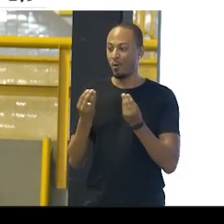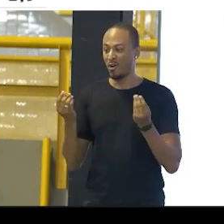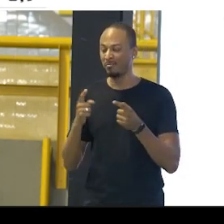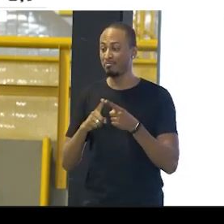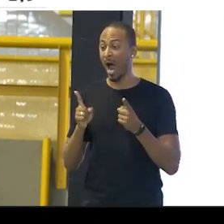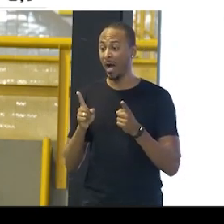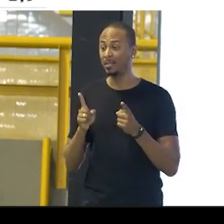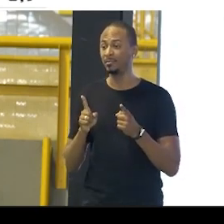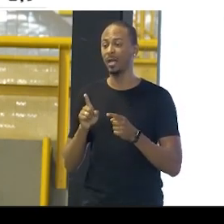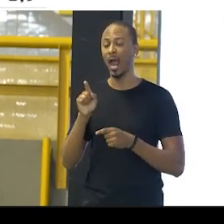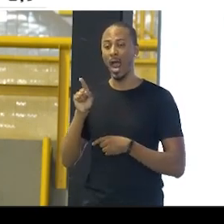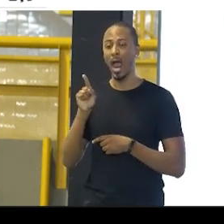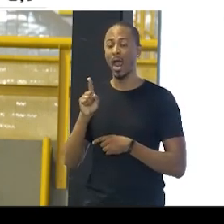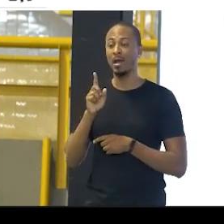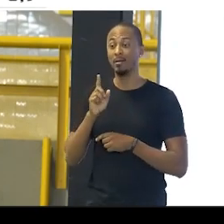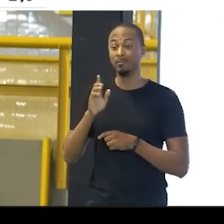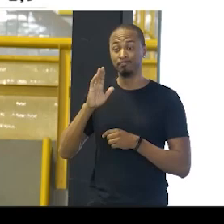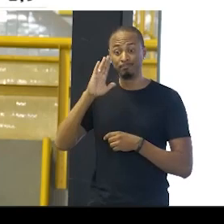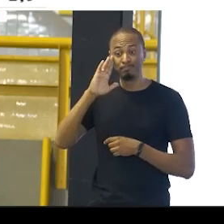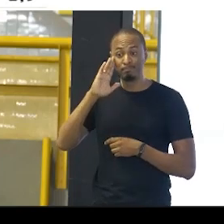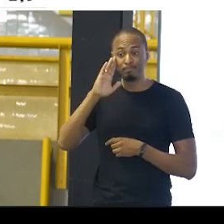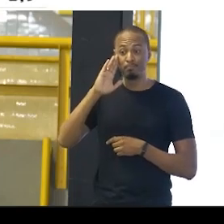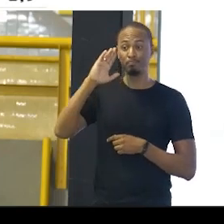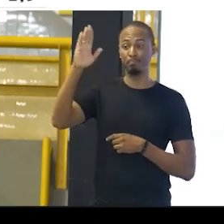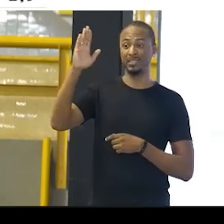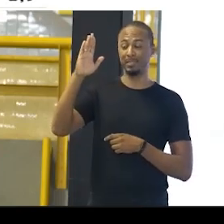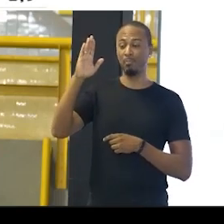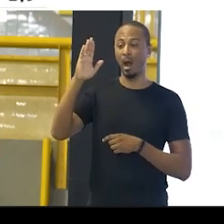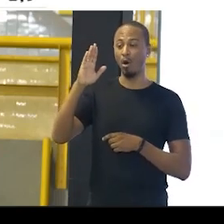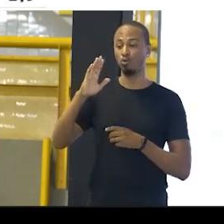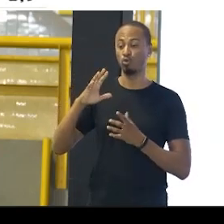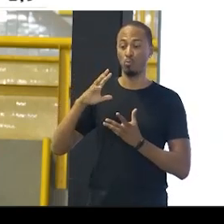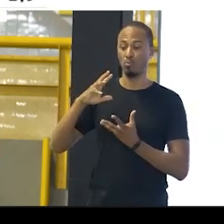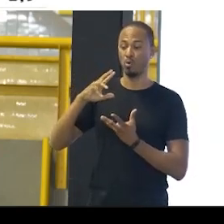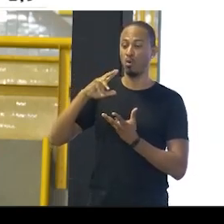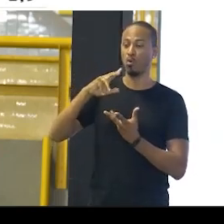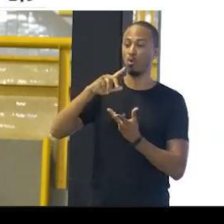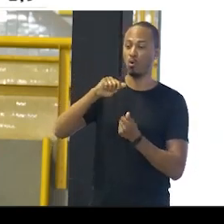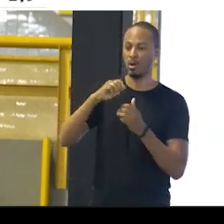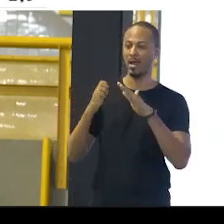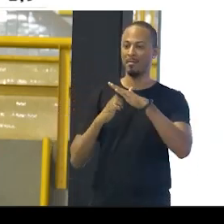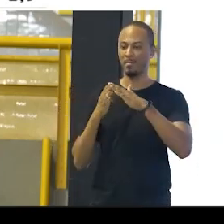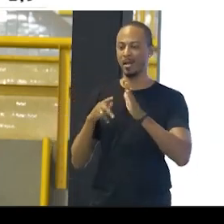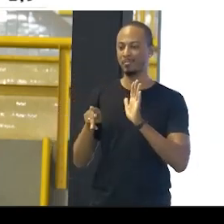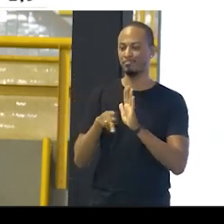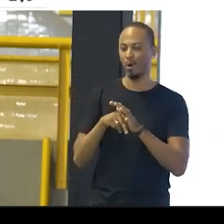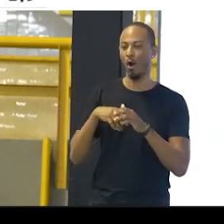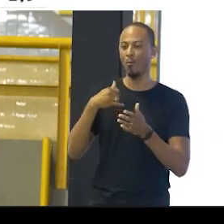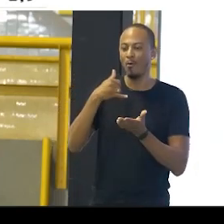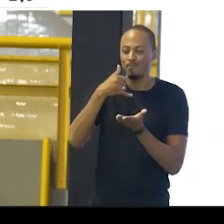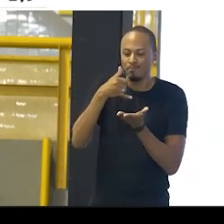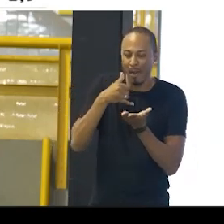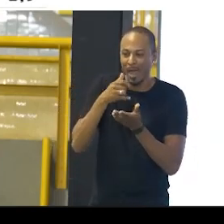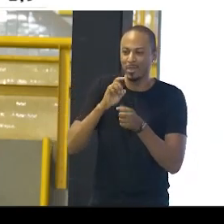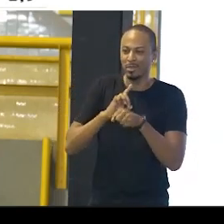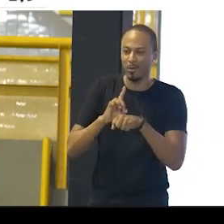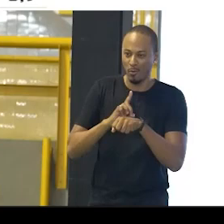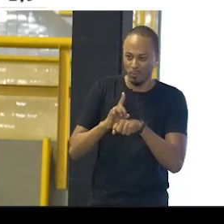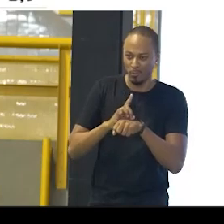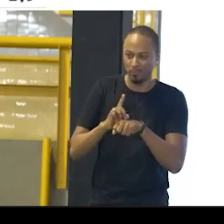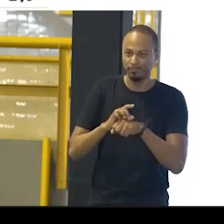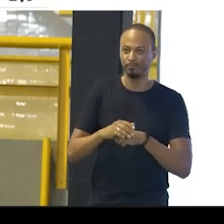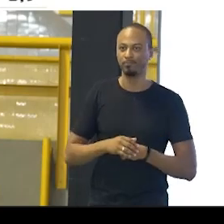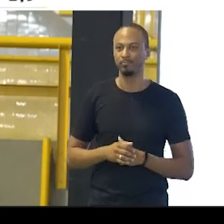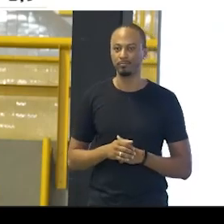das principais companhias petrolíferas do planeta. Para a gente ter tido esse salto de 2 para 4 milhões e meio de